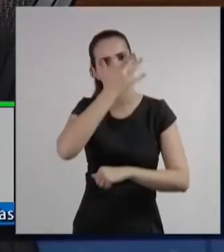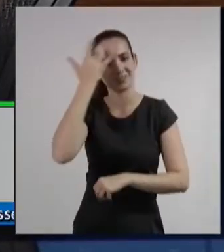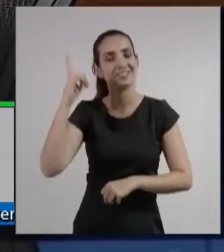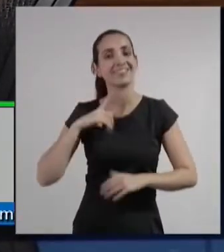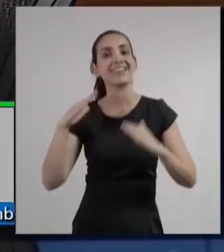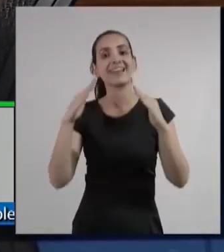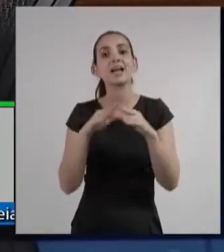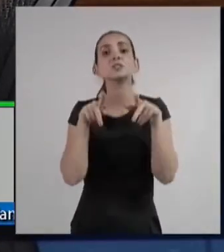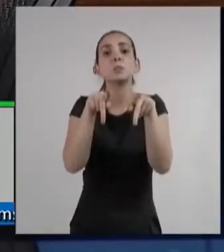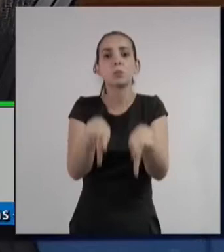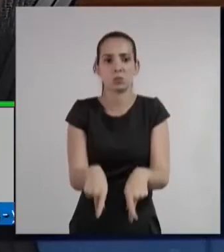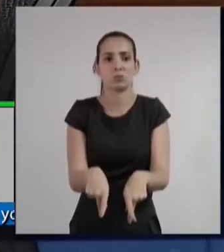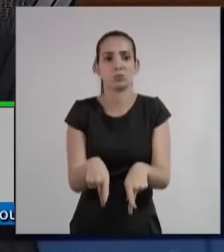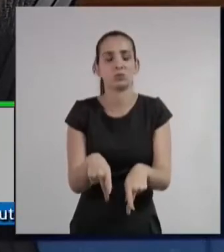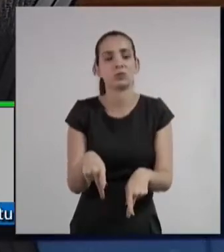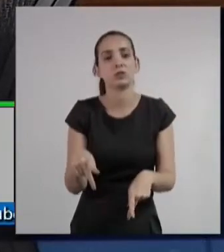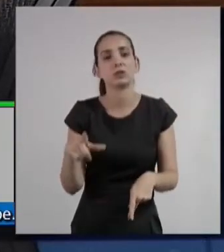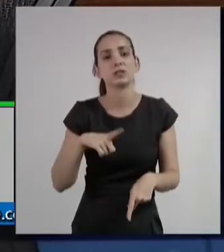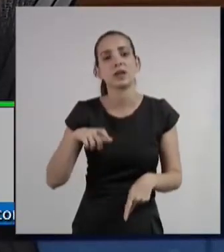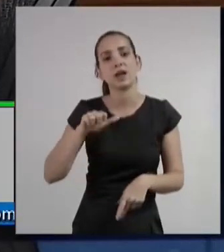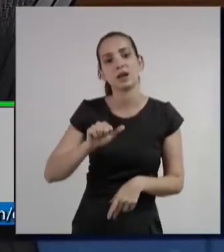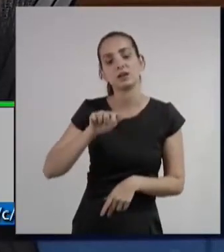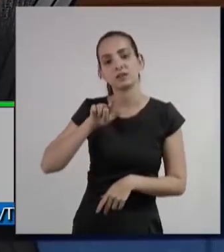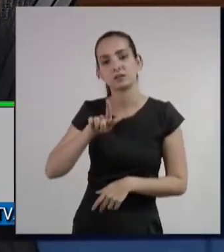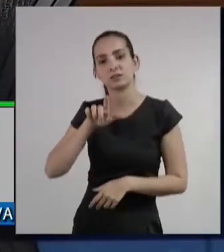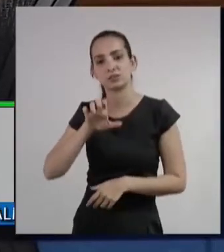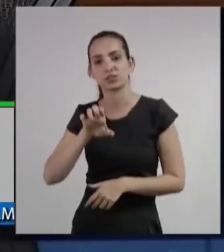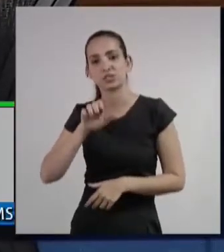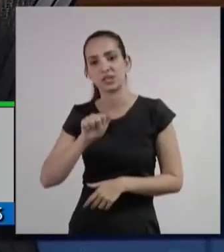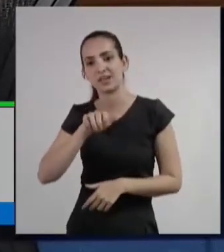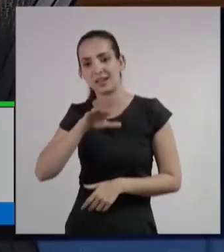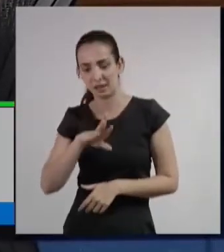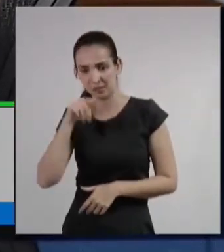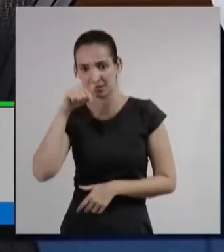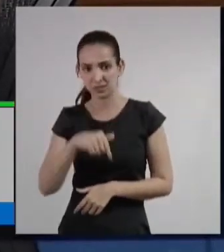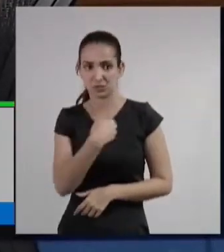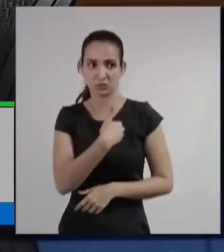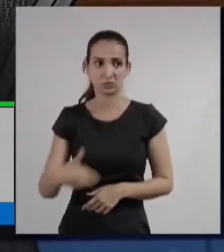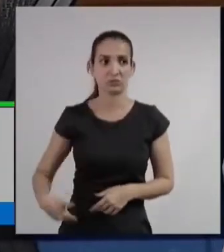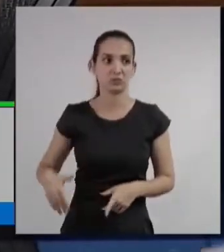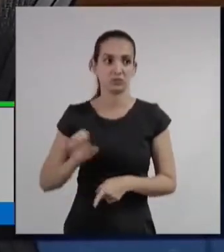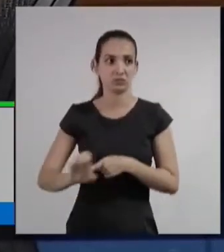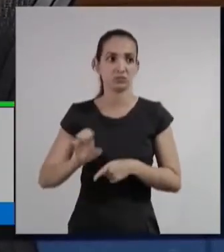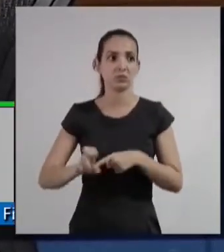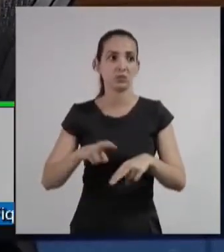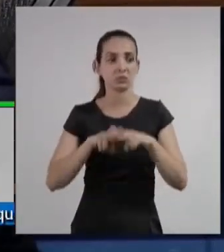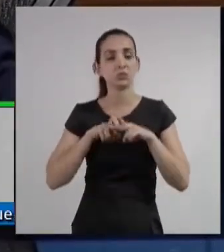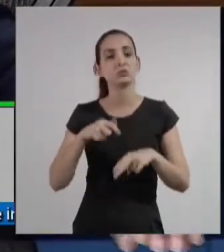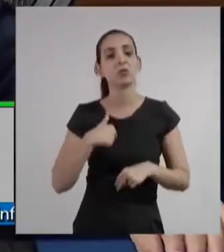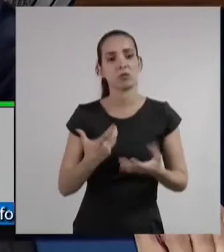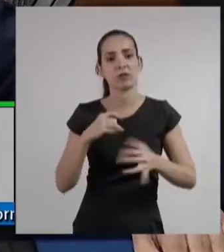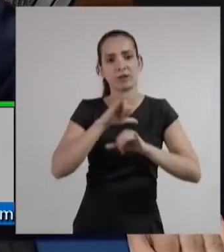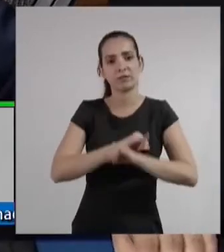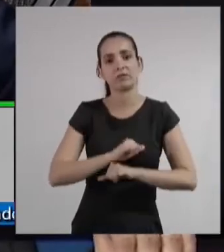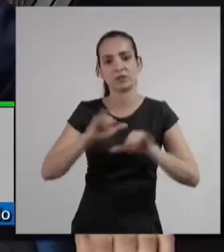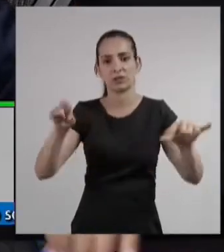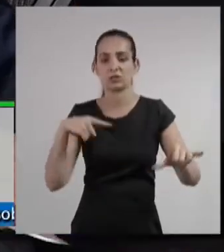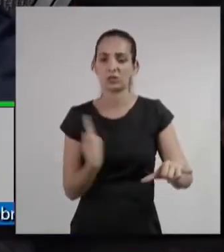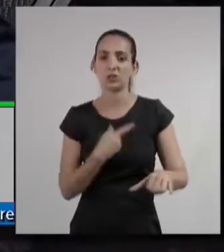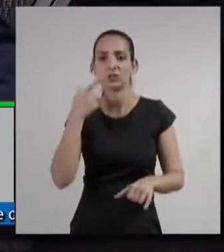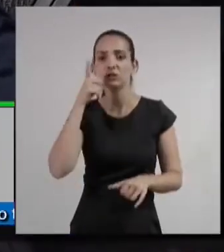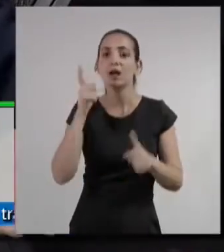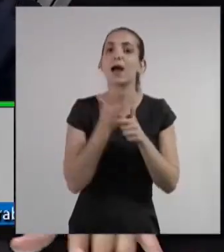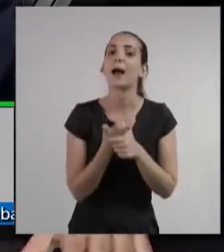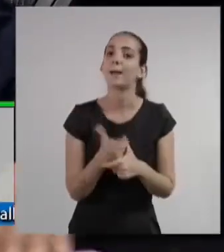casa popular ainda da carteira da GEAB do Governo do Estado. Quero apenas fazer essa comunicação, então, que conseguimos ampliar